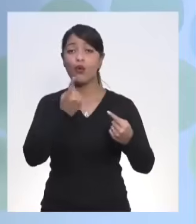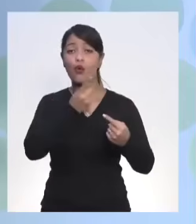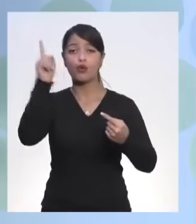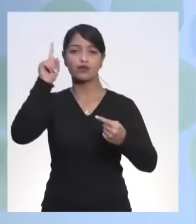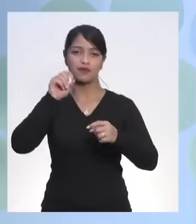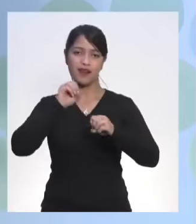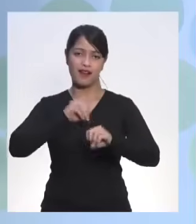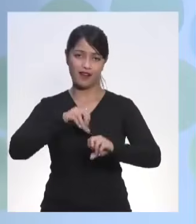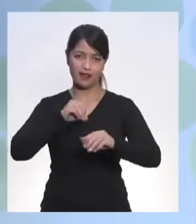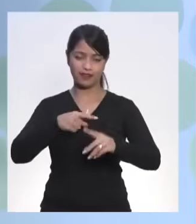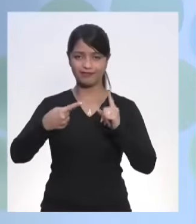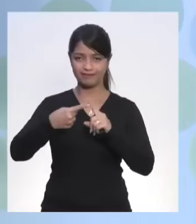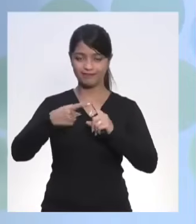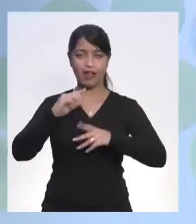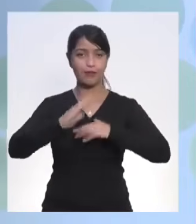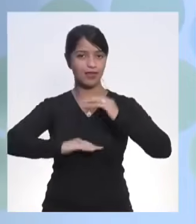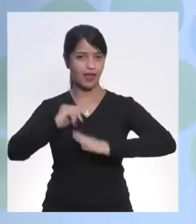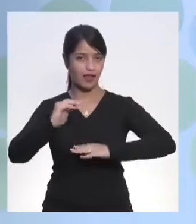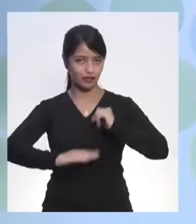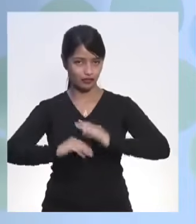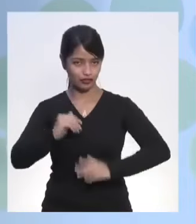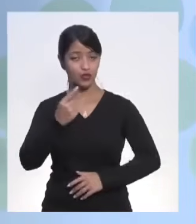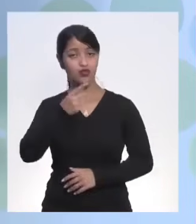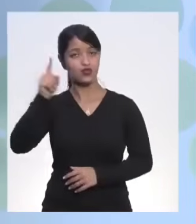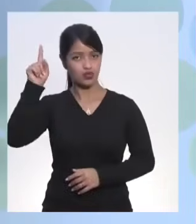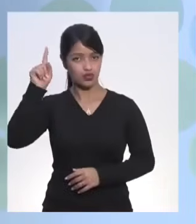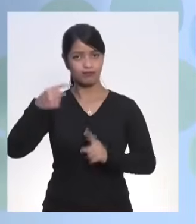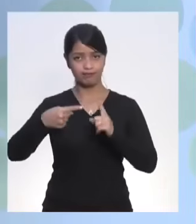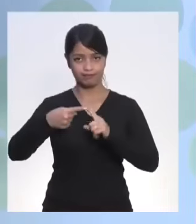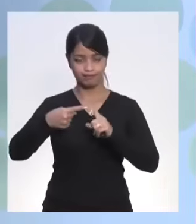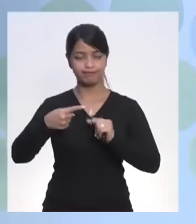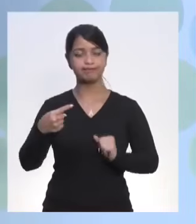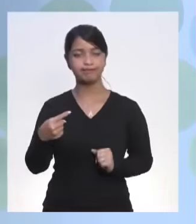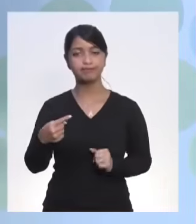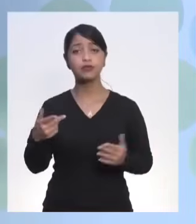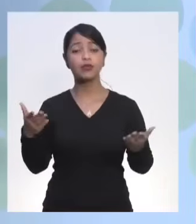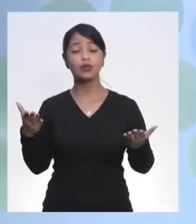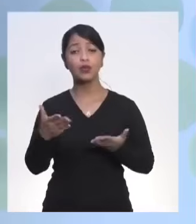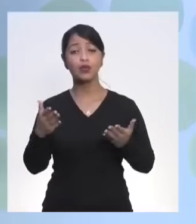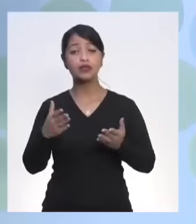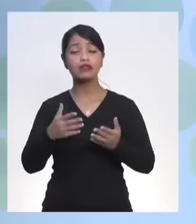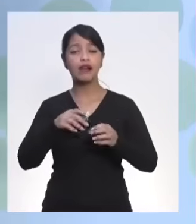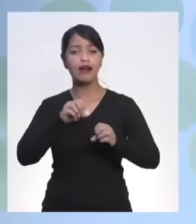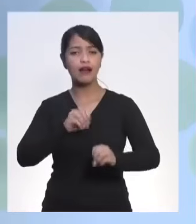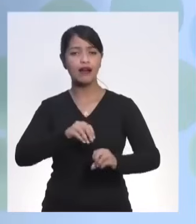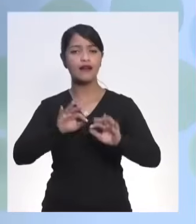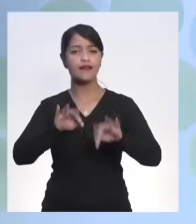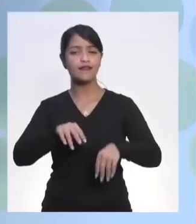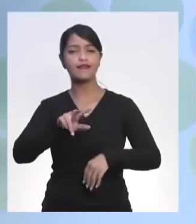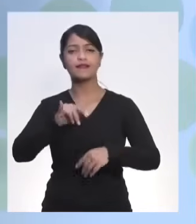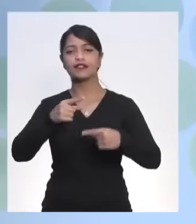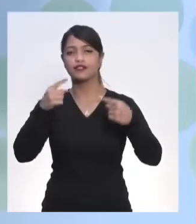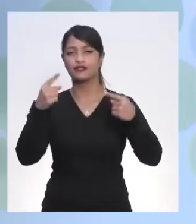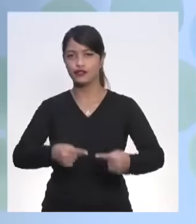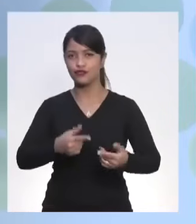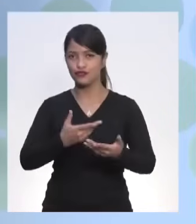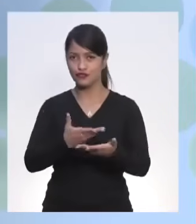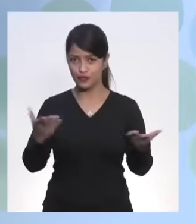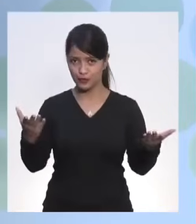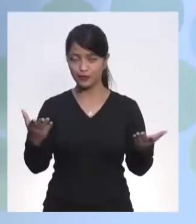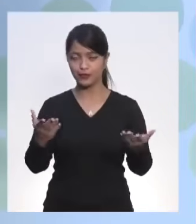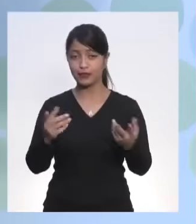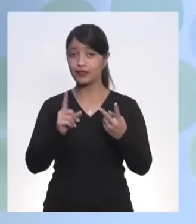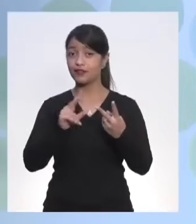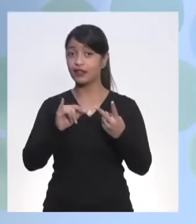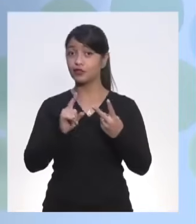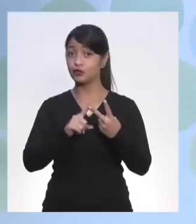dessa habilidade que nós vamos trabalhar. Hoje um pouquinho mais de aplicação. No final da aula eu vou dar um desafio aí para vocês, que é o segundo